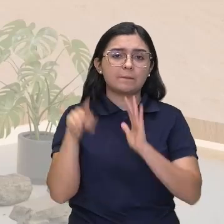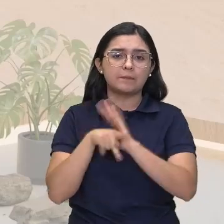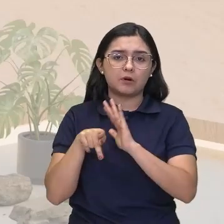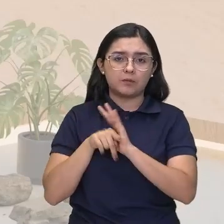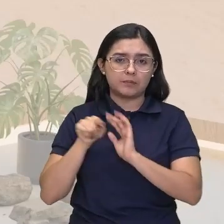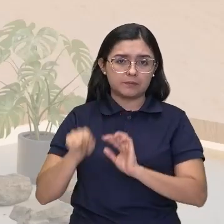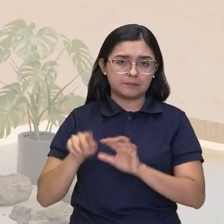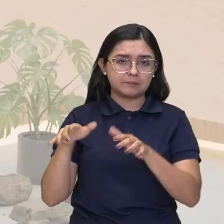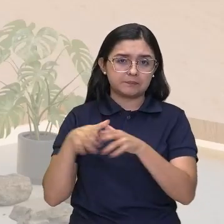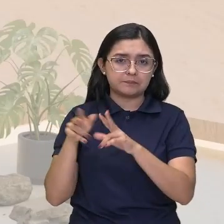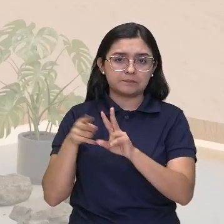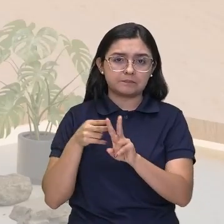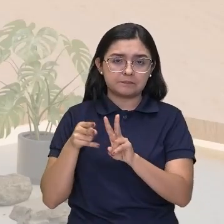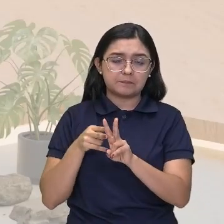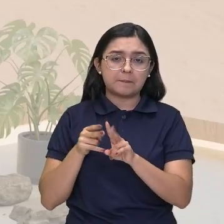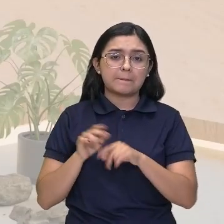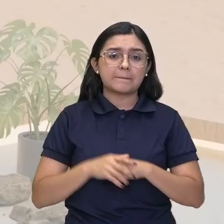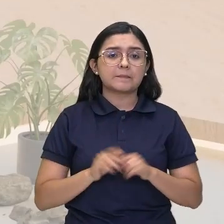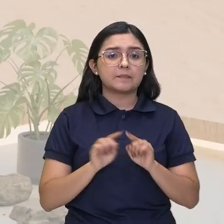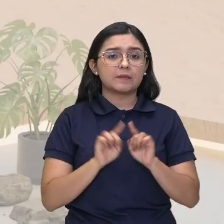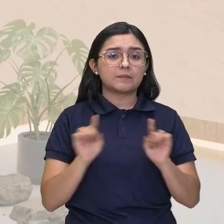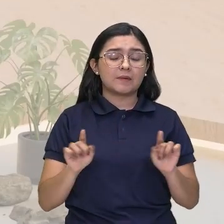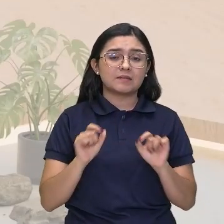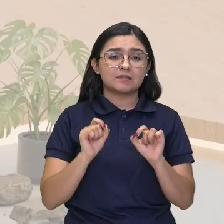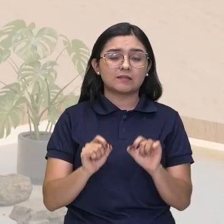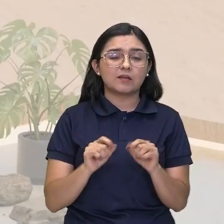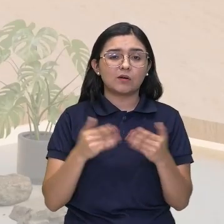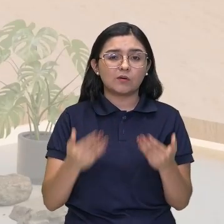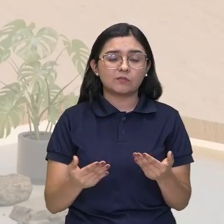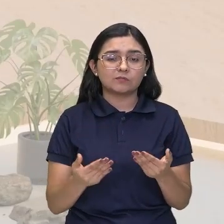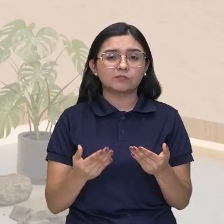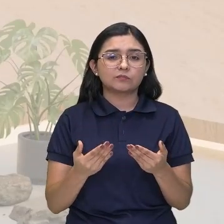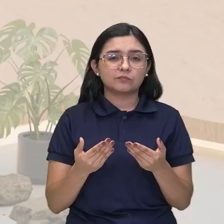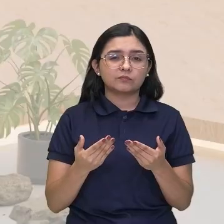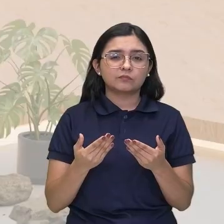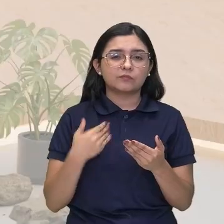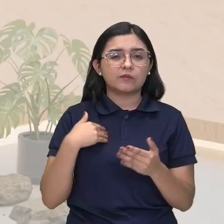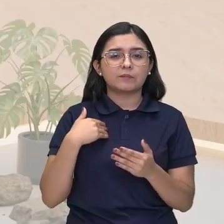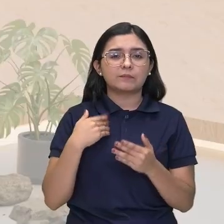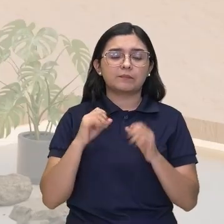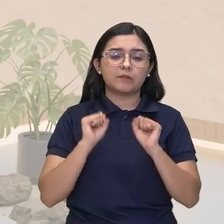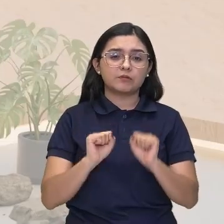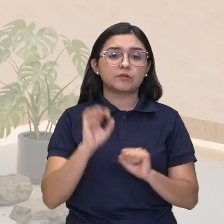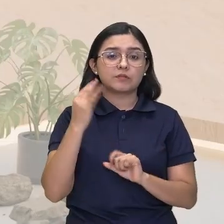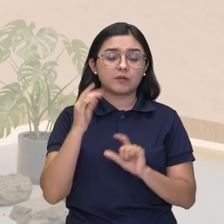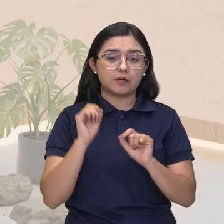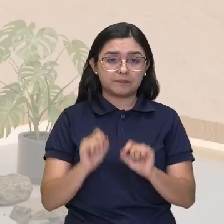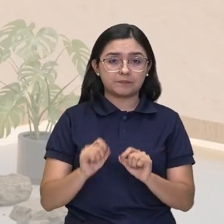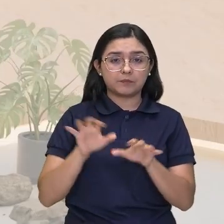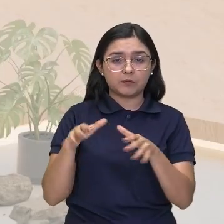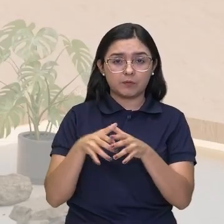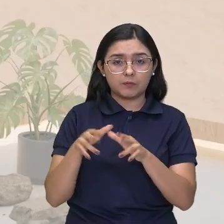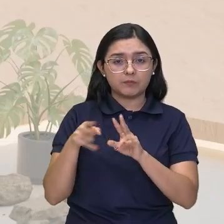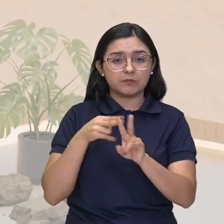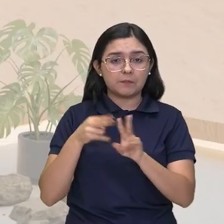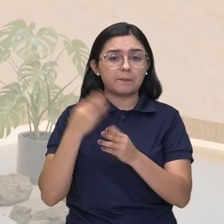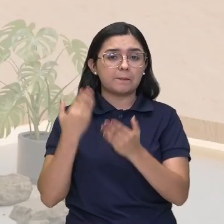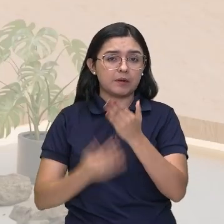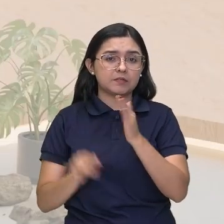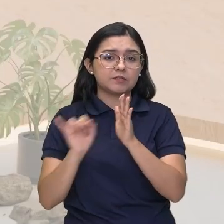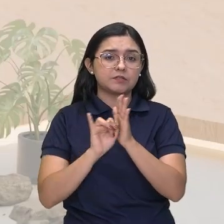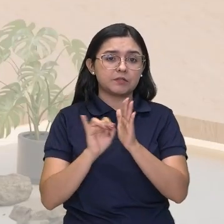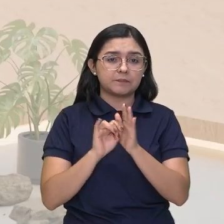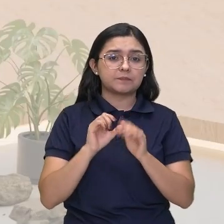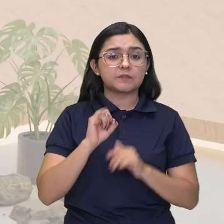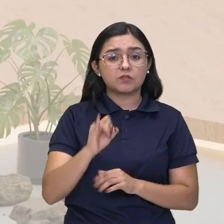Então isso é uma forma de você perder a identidade, né? Isso é uma questão séria, porque se os mais